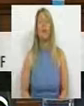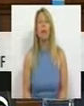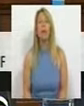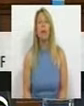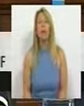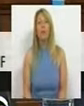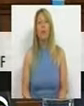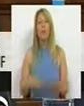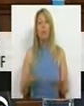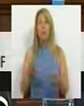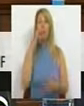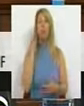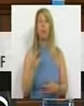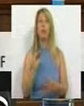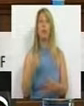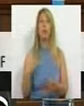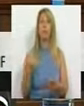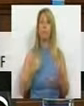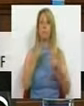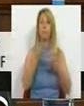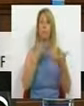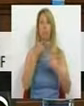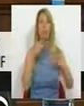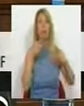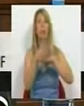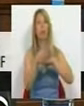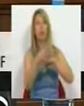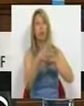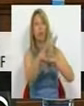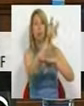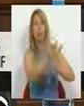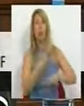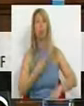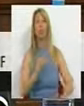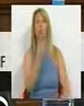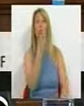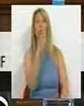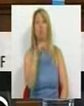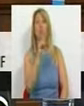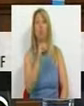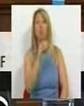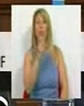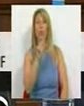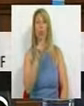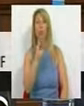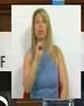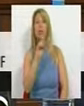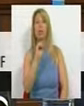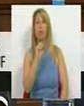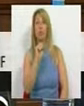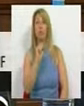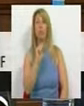Com o banco, nós lidávamos diretamente com o Dr. Bruno de Jesus, que, salvo erro, era